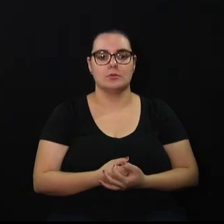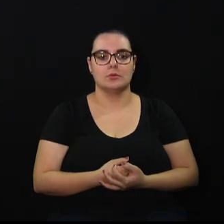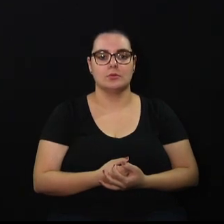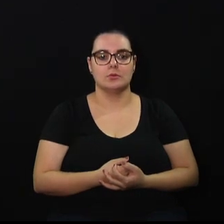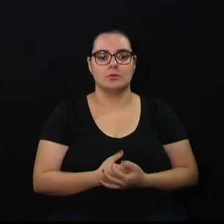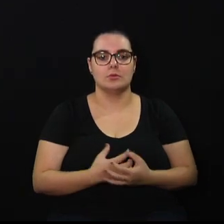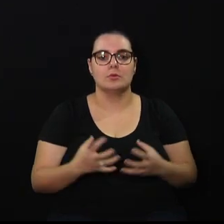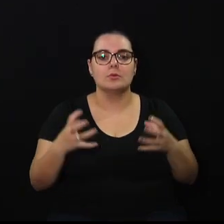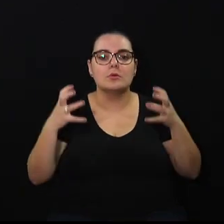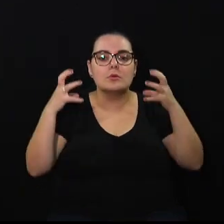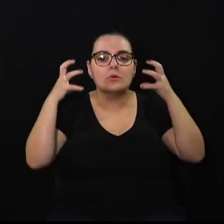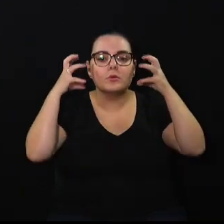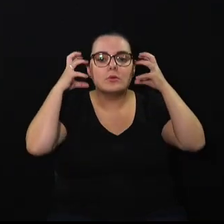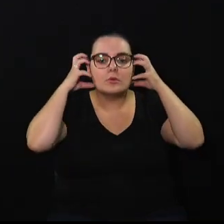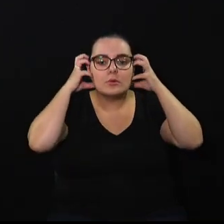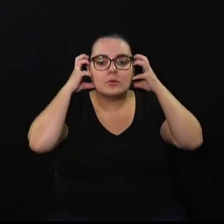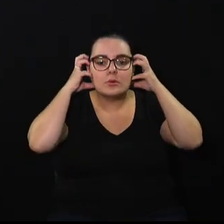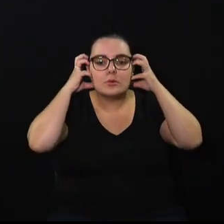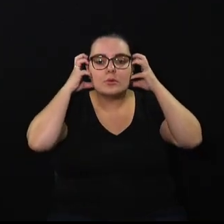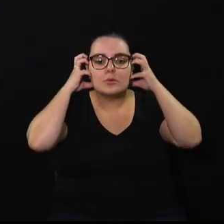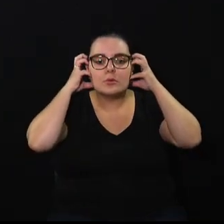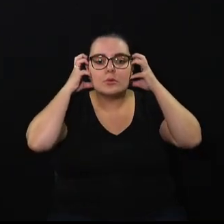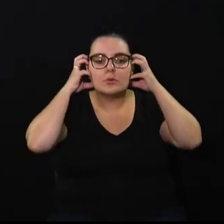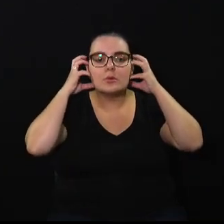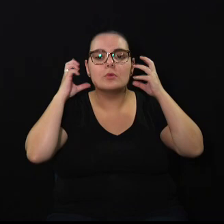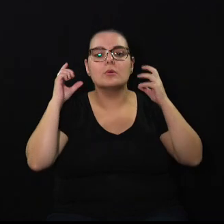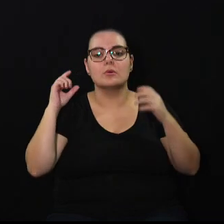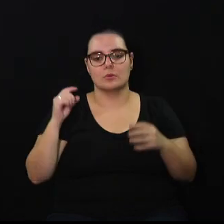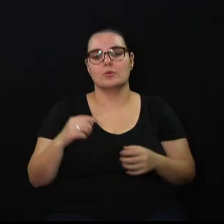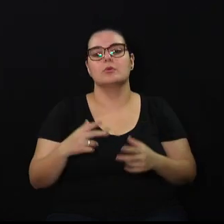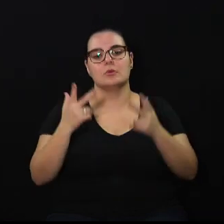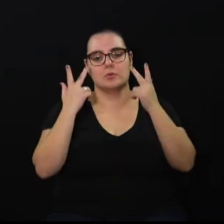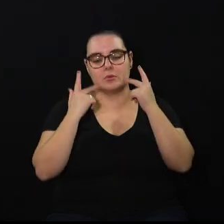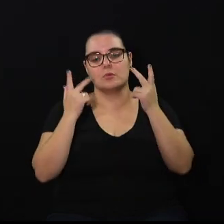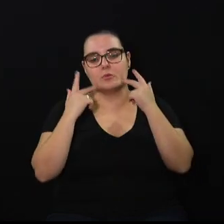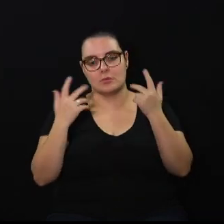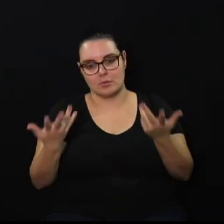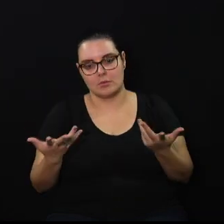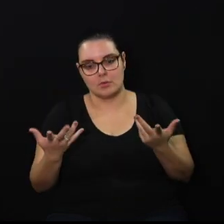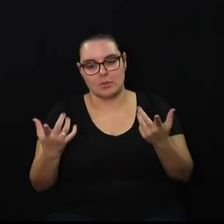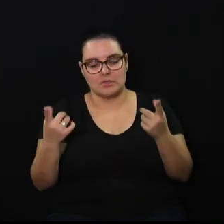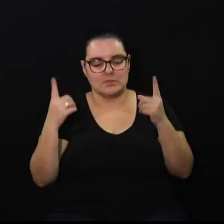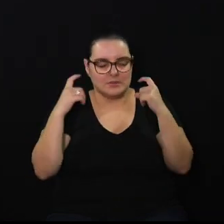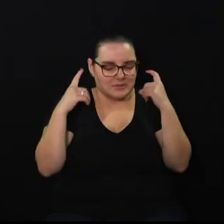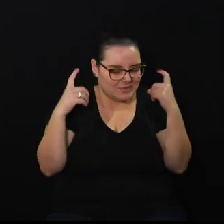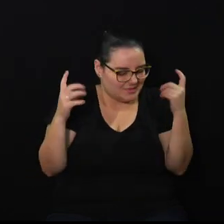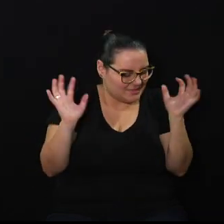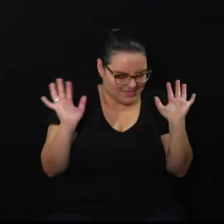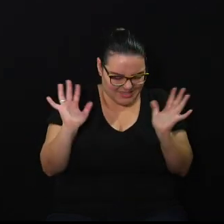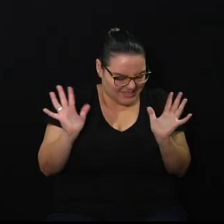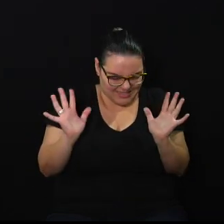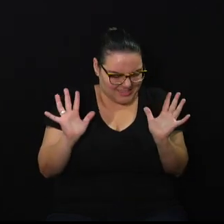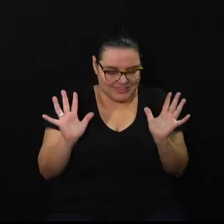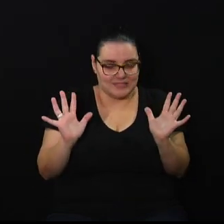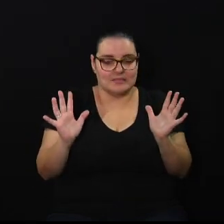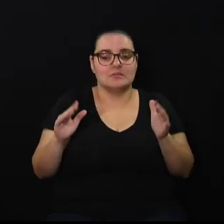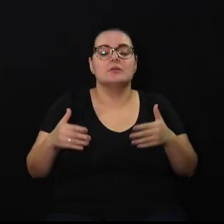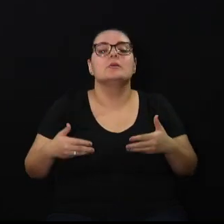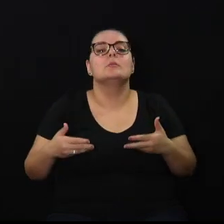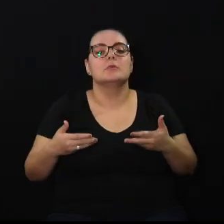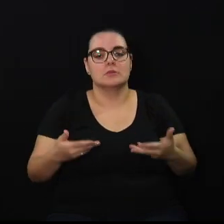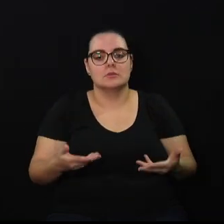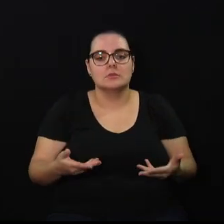auditiva já é bastante é comum de sensibilidade que é bastante apresentou